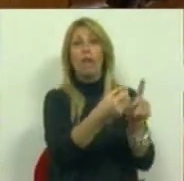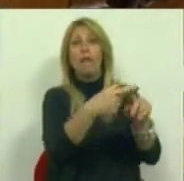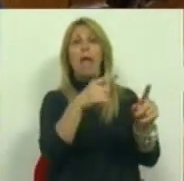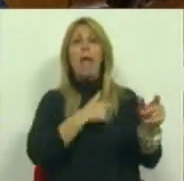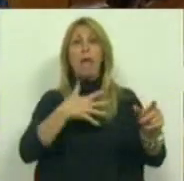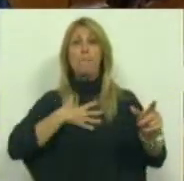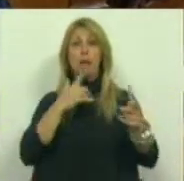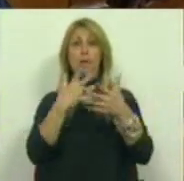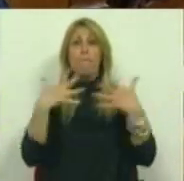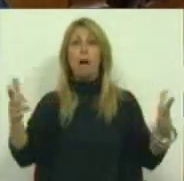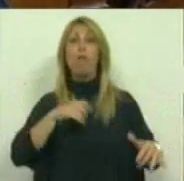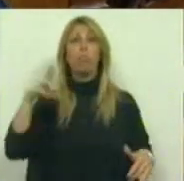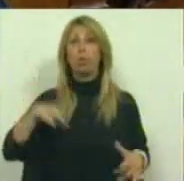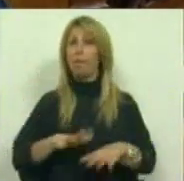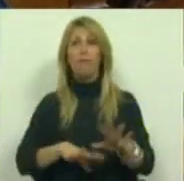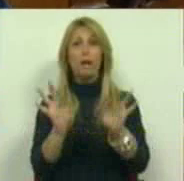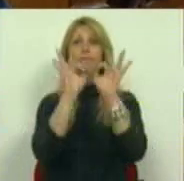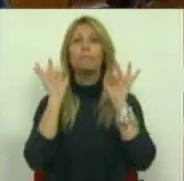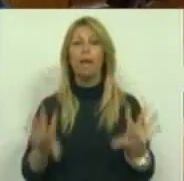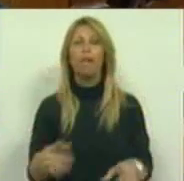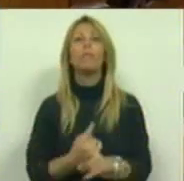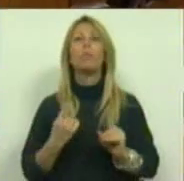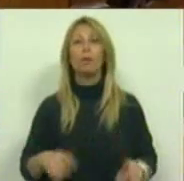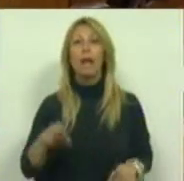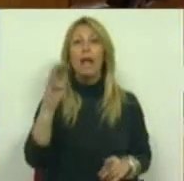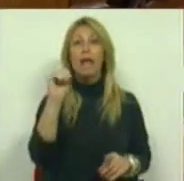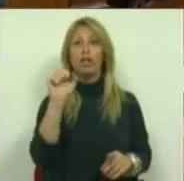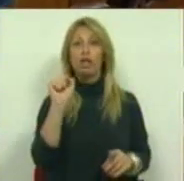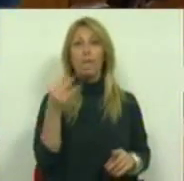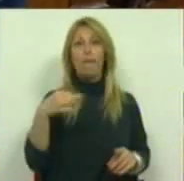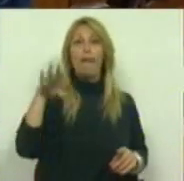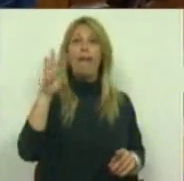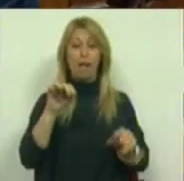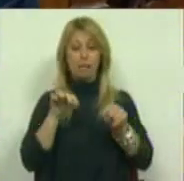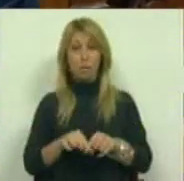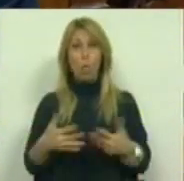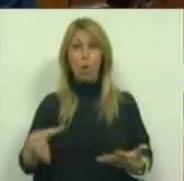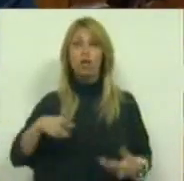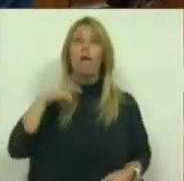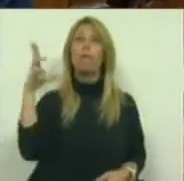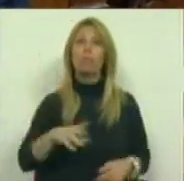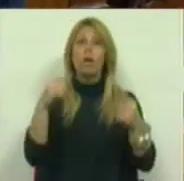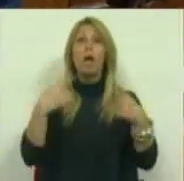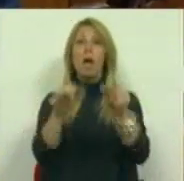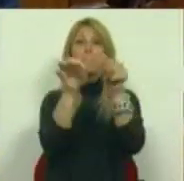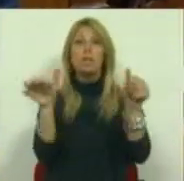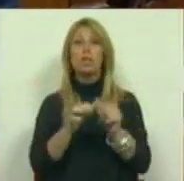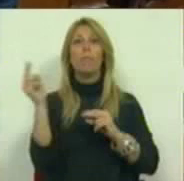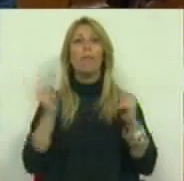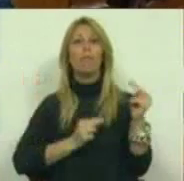tal acontece porque as SGPS, hoje já em Portugal, têm um sistema fiscal extremamente